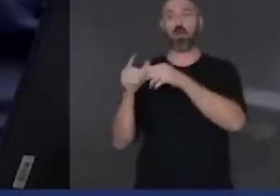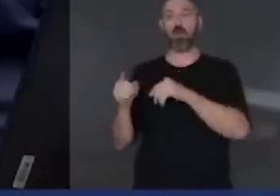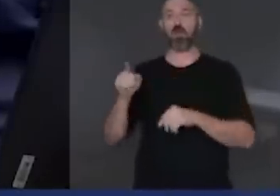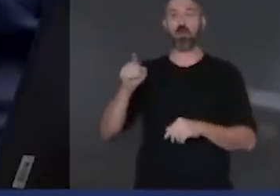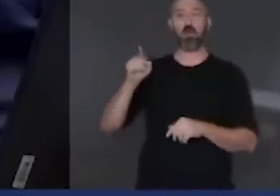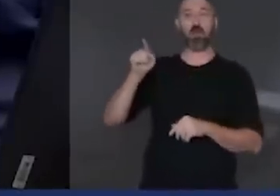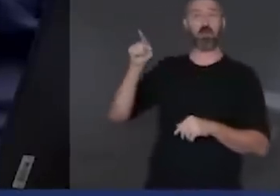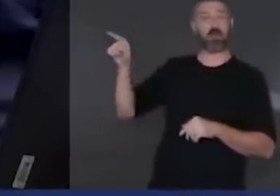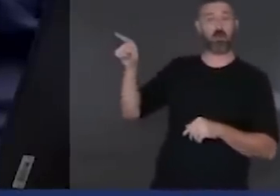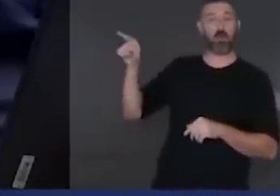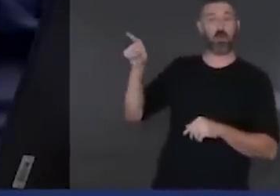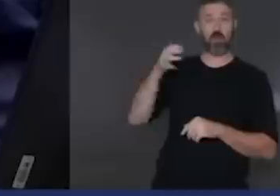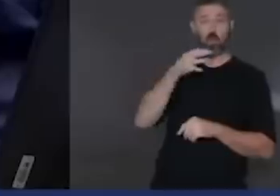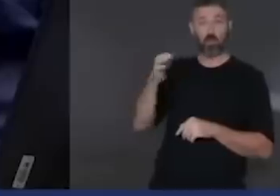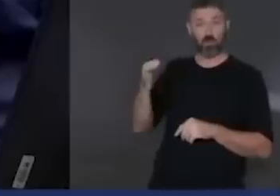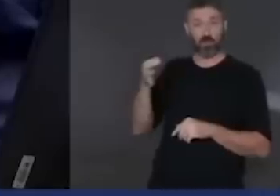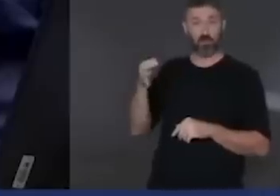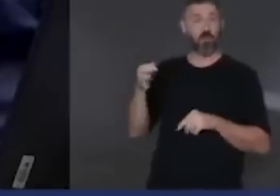o que ele pensa.